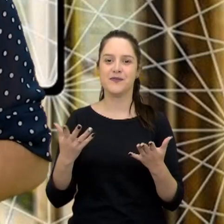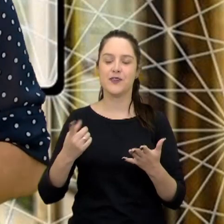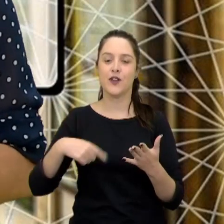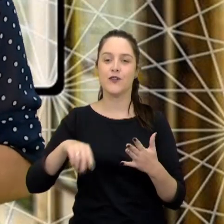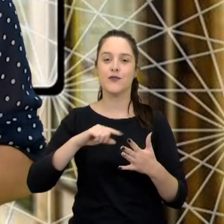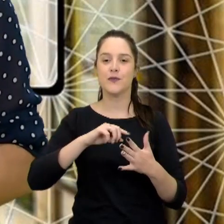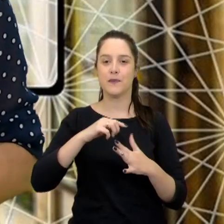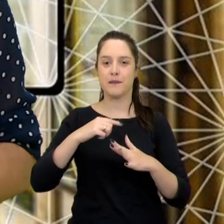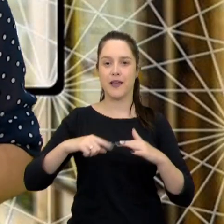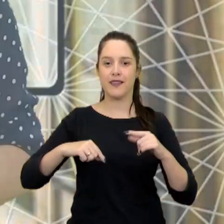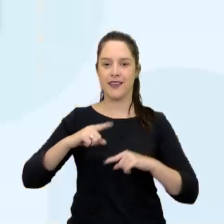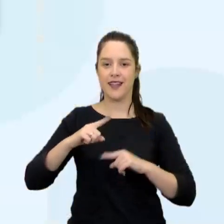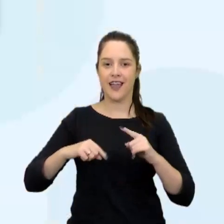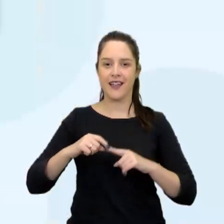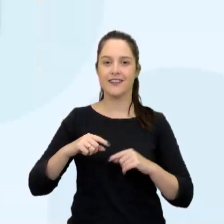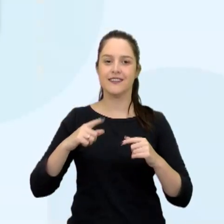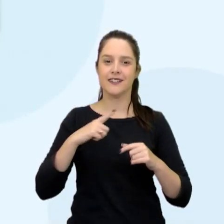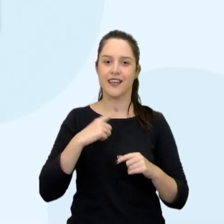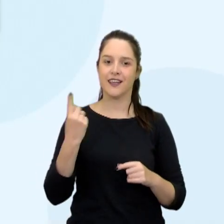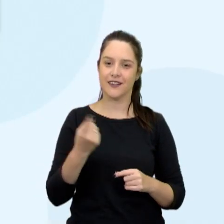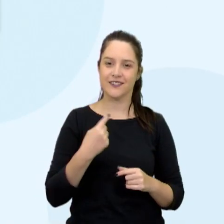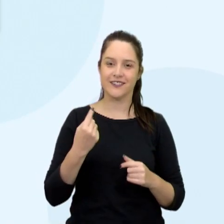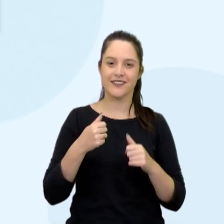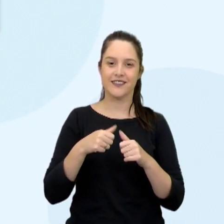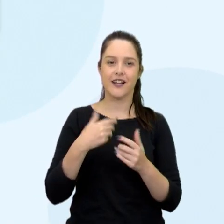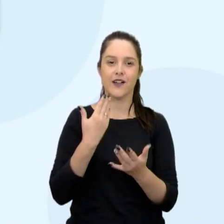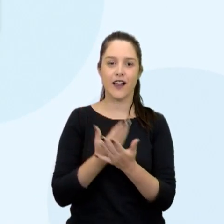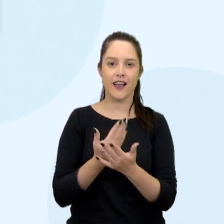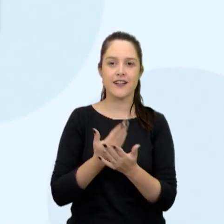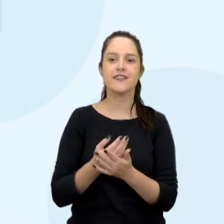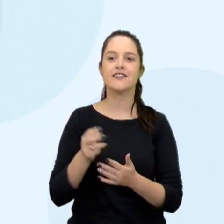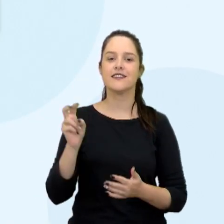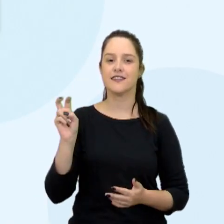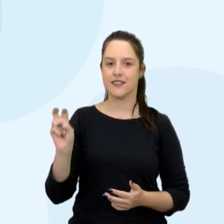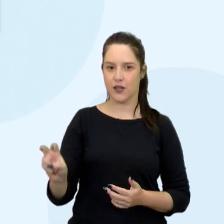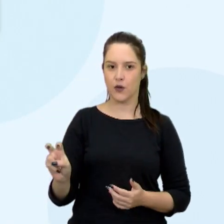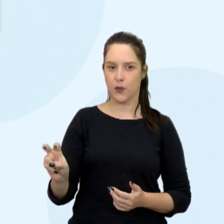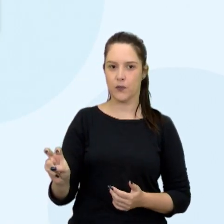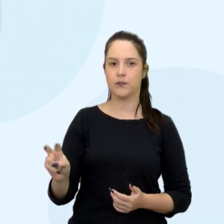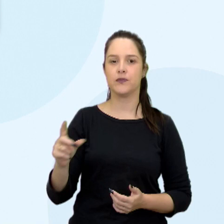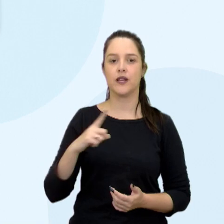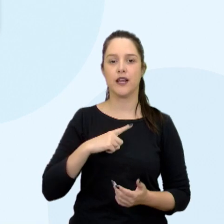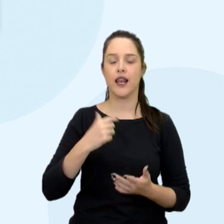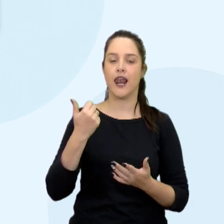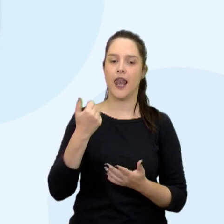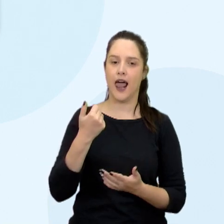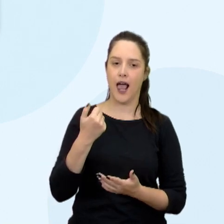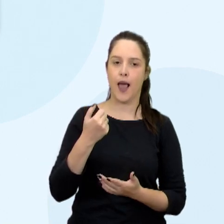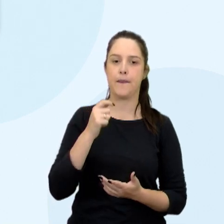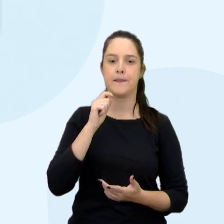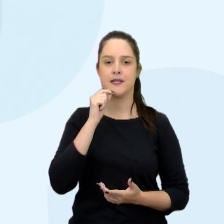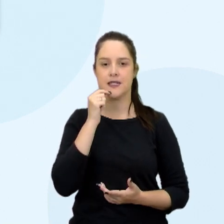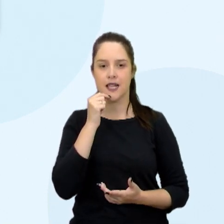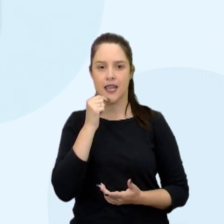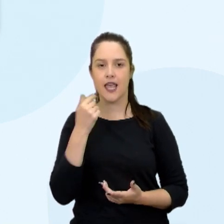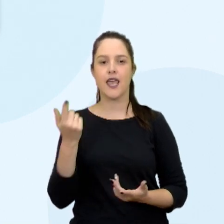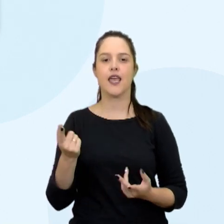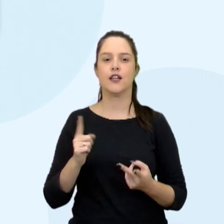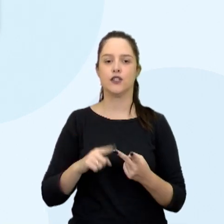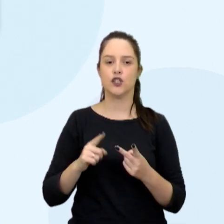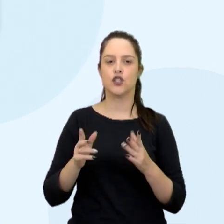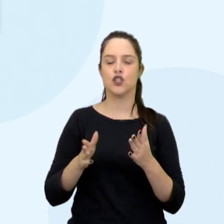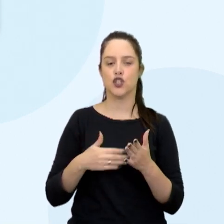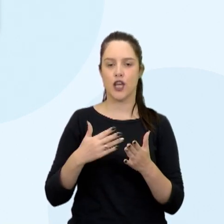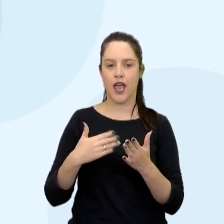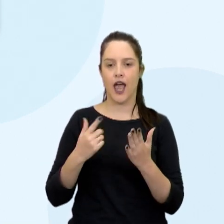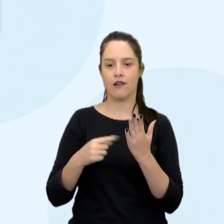materiais aí necessários, nós estamos na aula 5, tá? Então, nós precisamos do lápis caneta, do seu diário de bordo ou seu caderno do